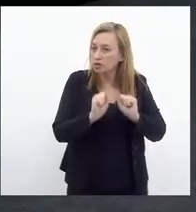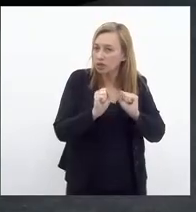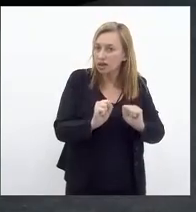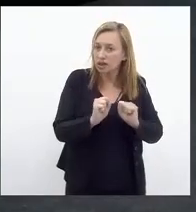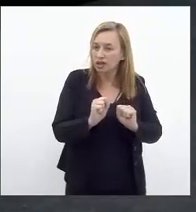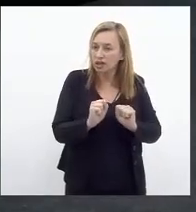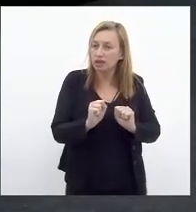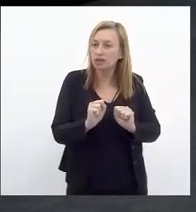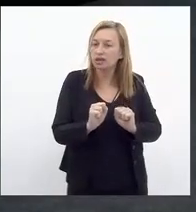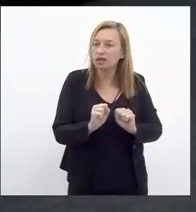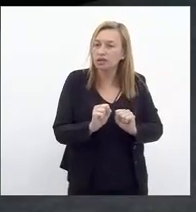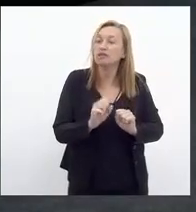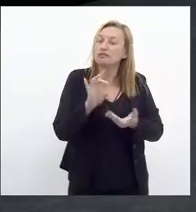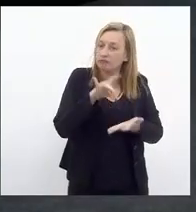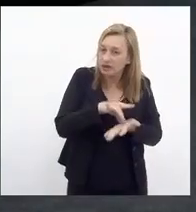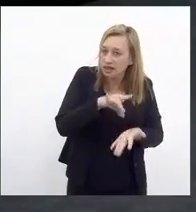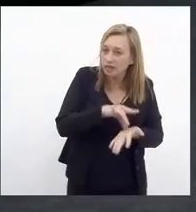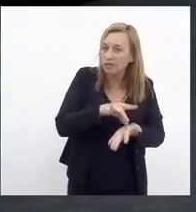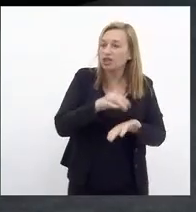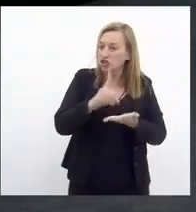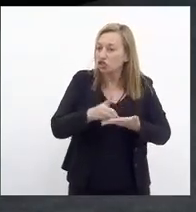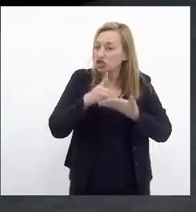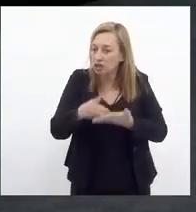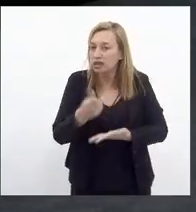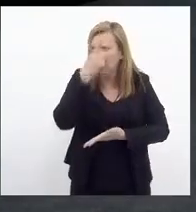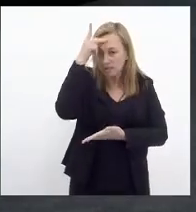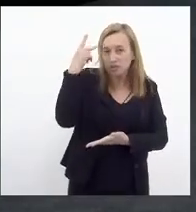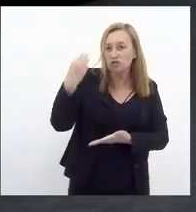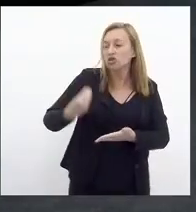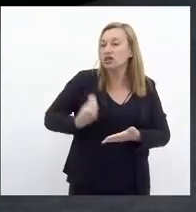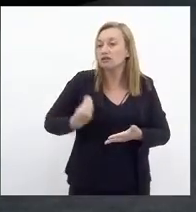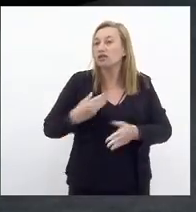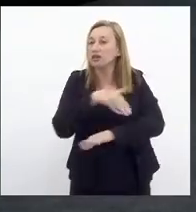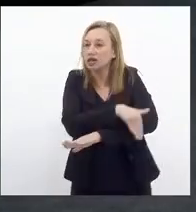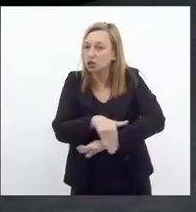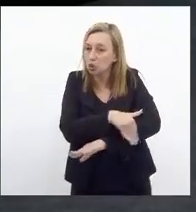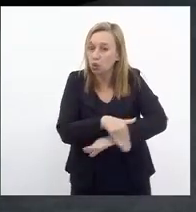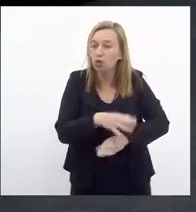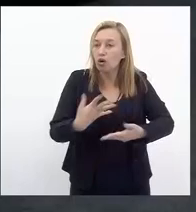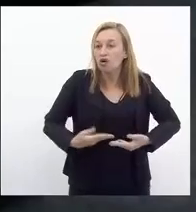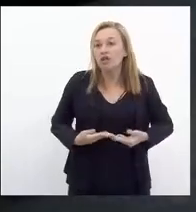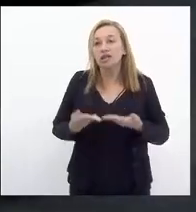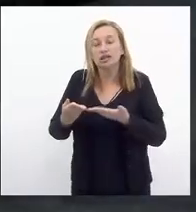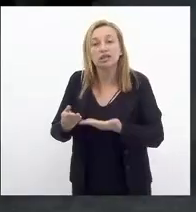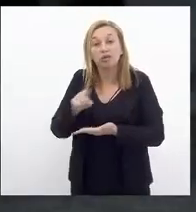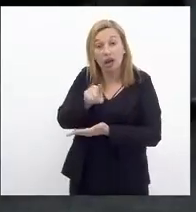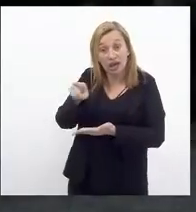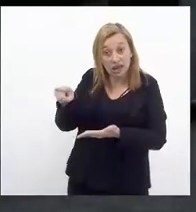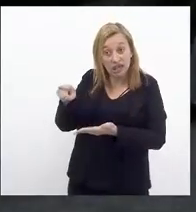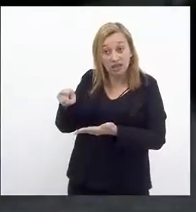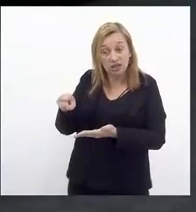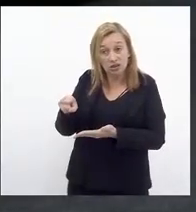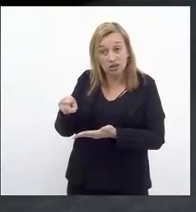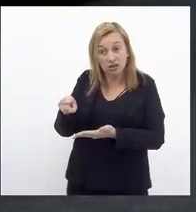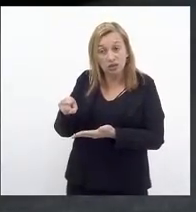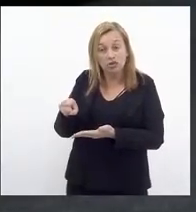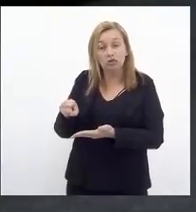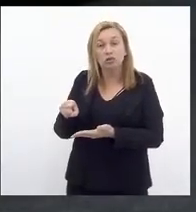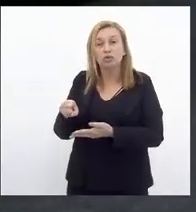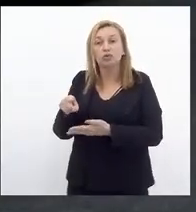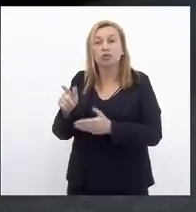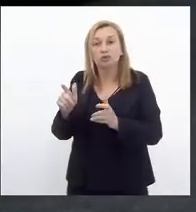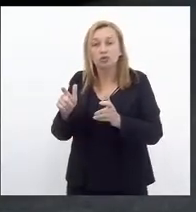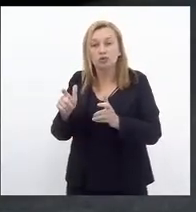garantir realmente dignidade das pessoas que moram nas ruas oferecendo a eles uma estadia